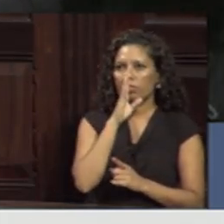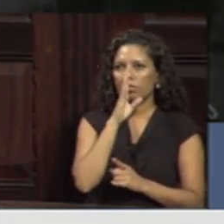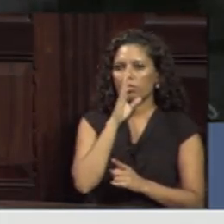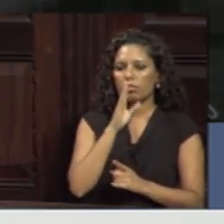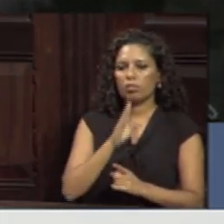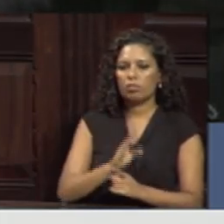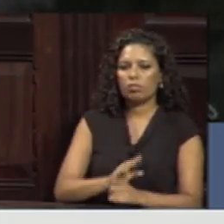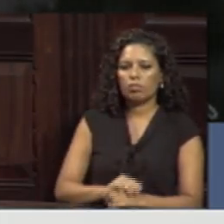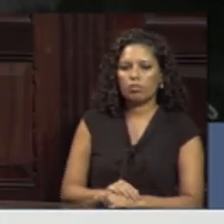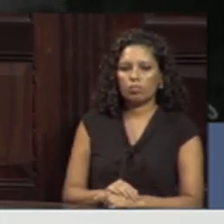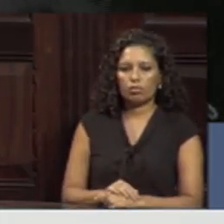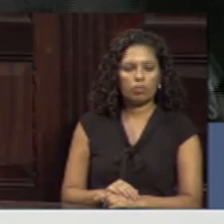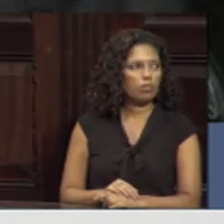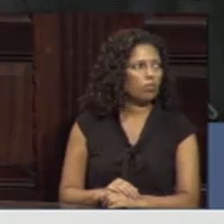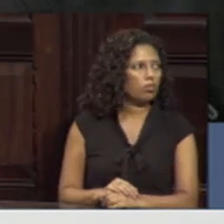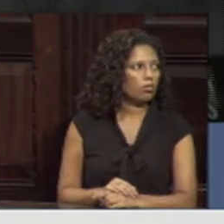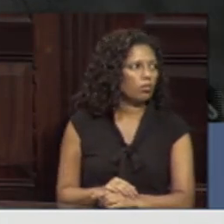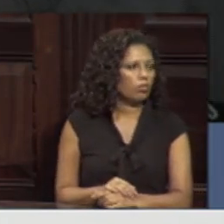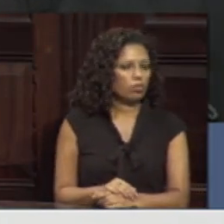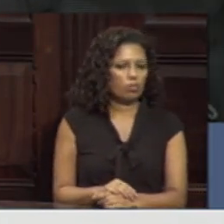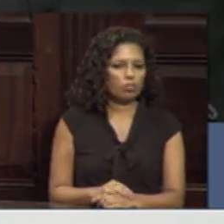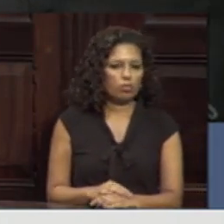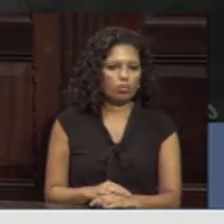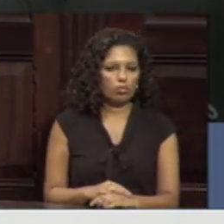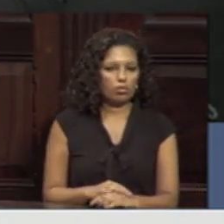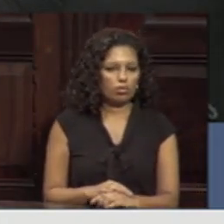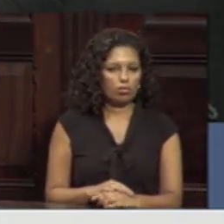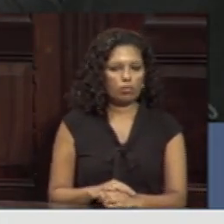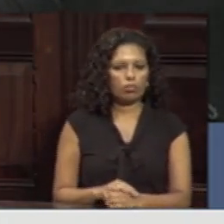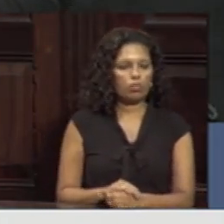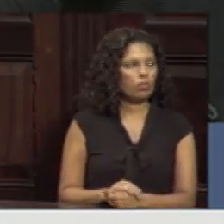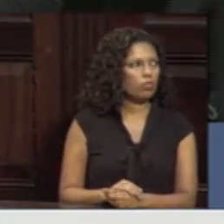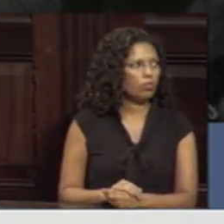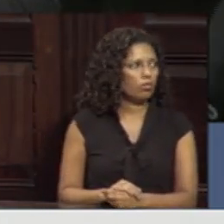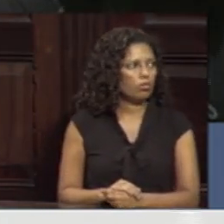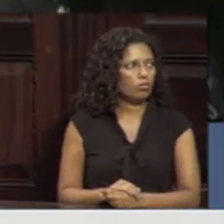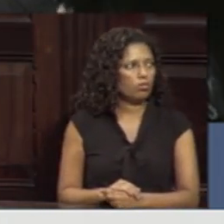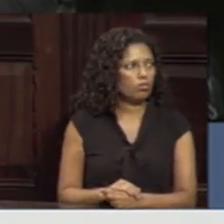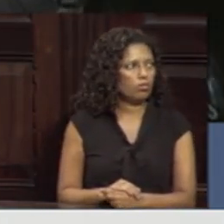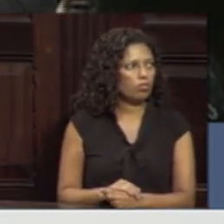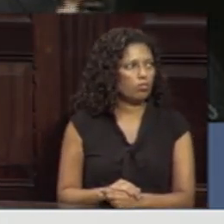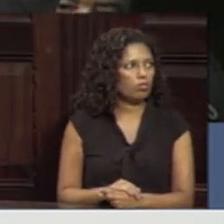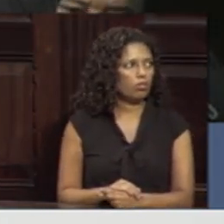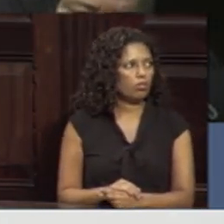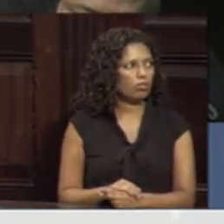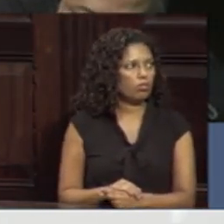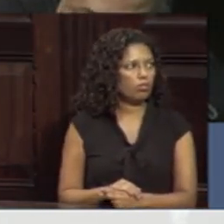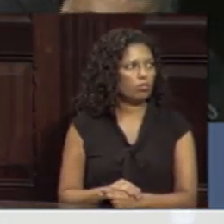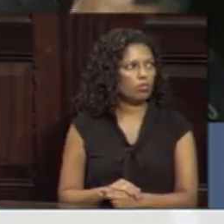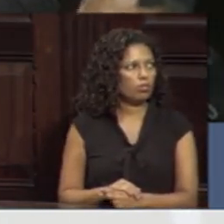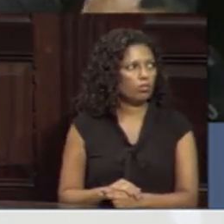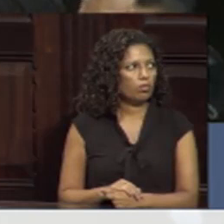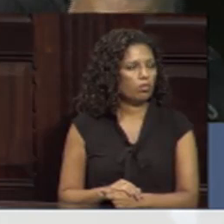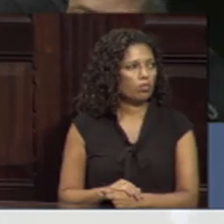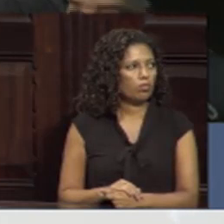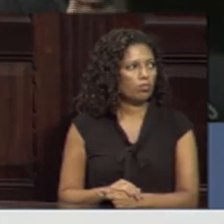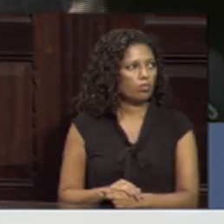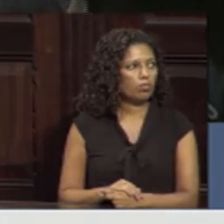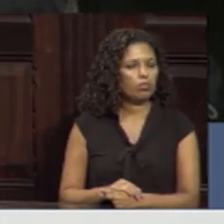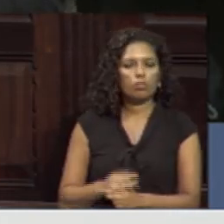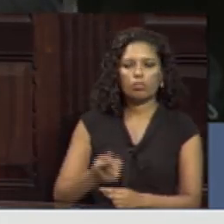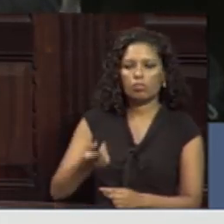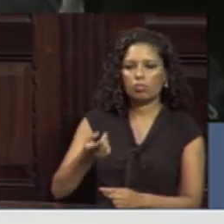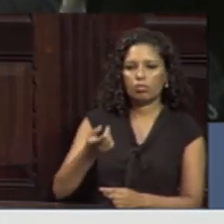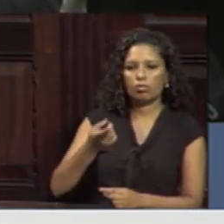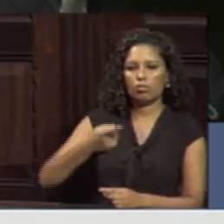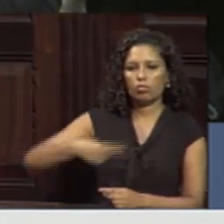IPALERJ, ex-deputado. Depois Vossa Excelência vai falar. Josias Ávila, 4 vezes deputado estadual. Então, e aí nós temos que decidir a